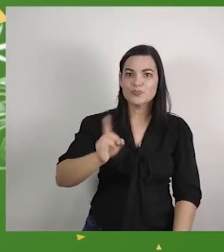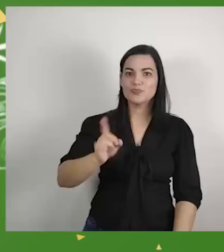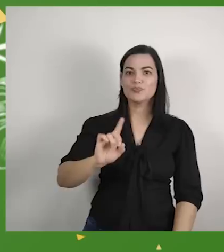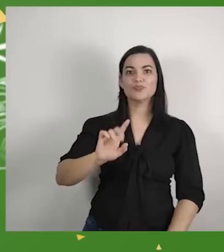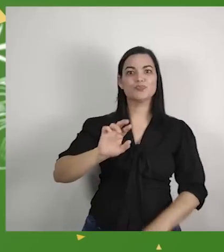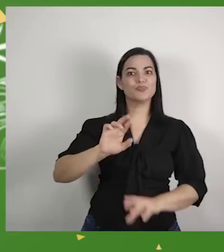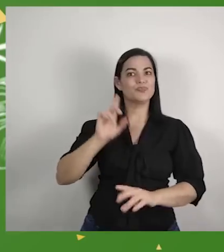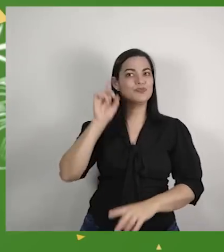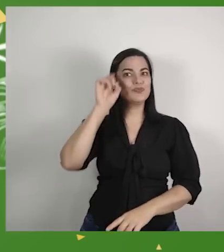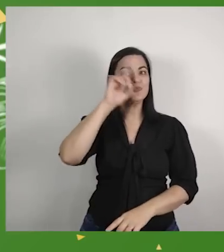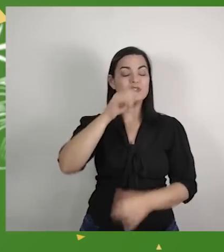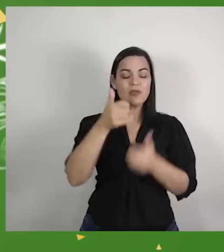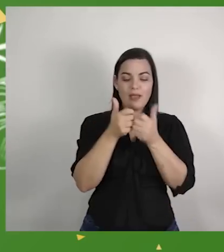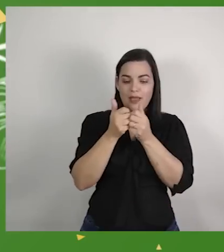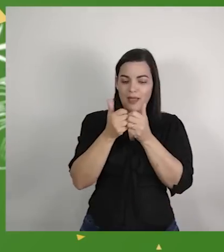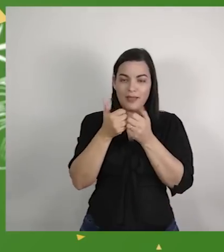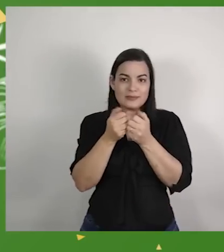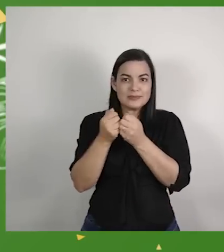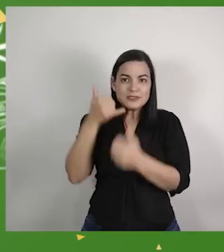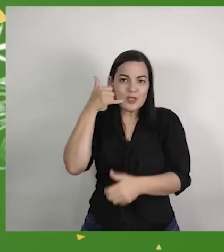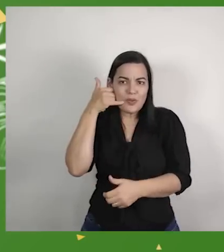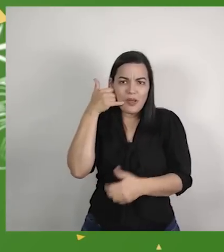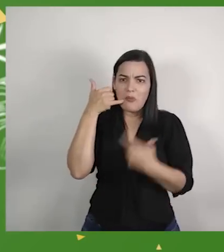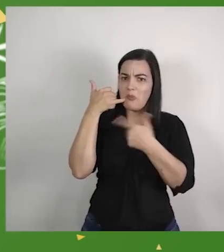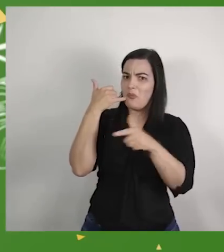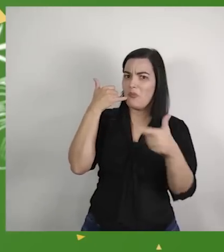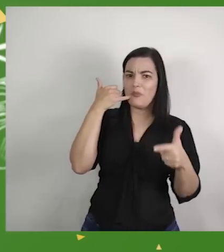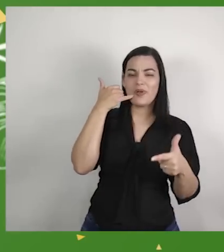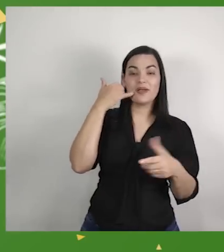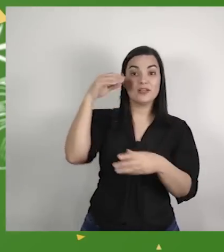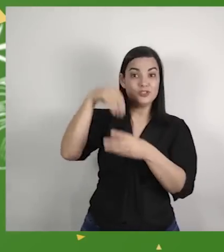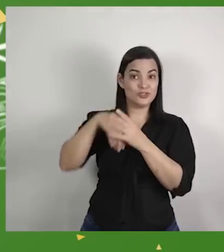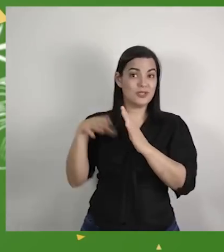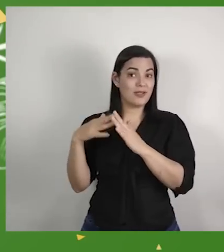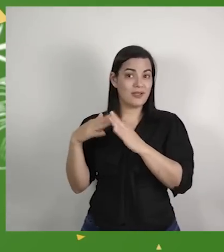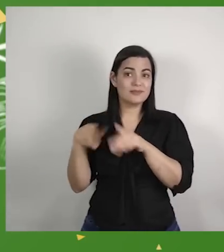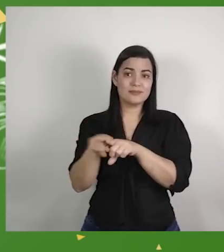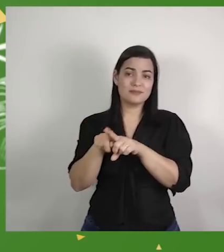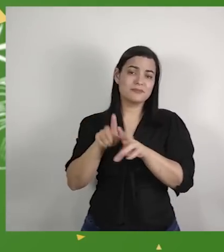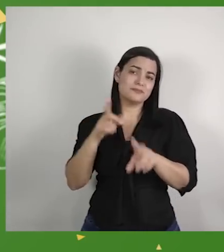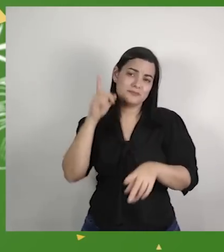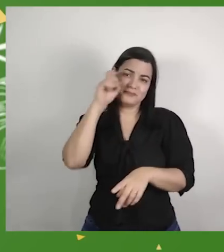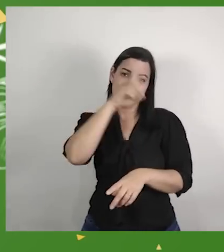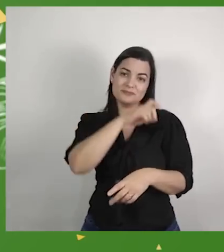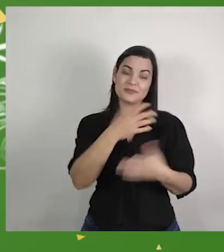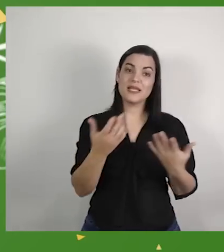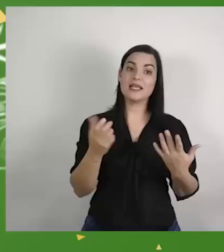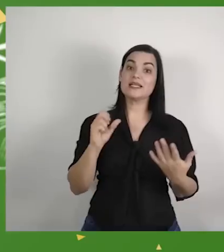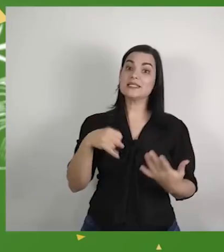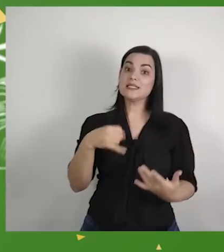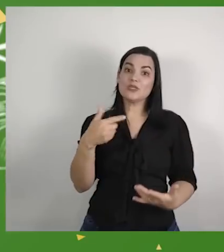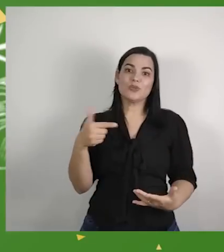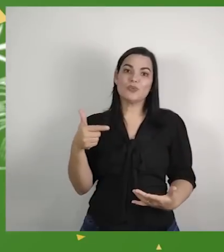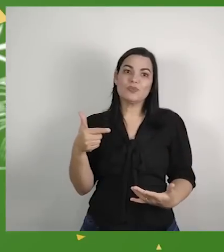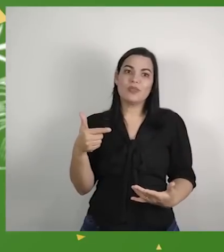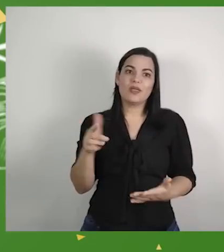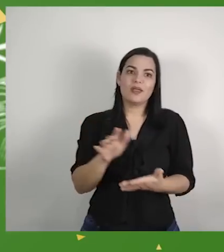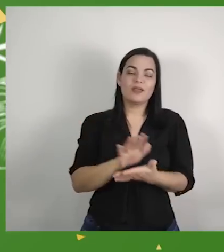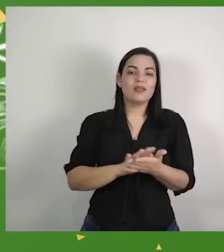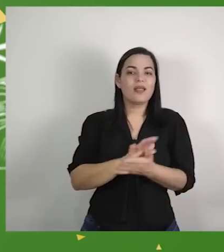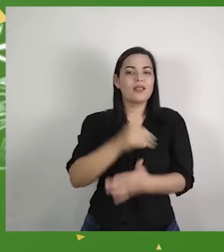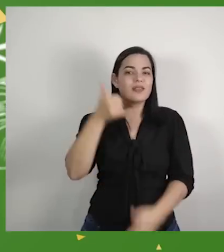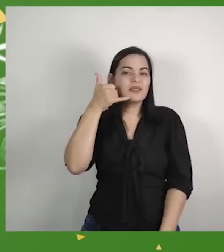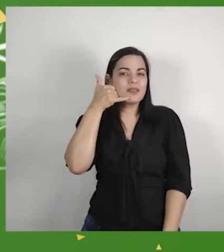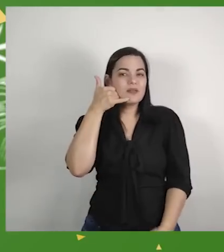móvel, né? E muito menos ter um telefone instalado em casa. Então, quando nós não tínhamos